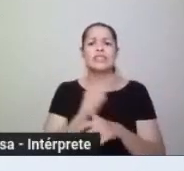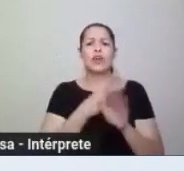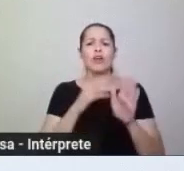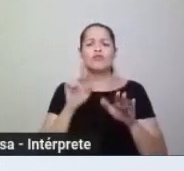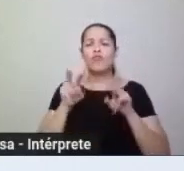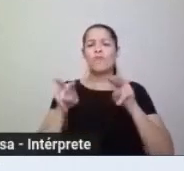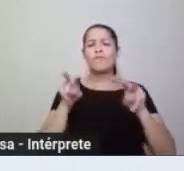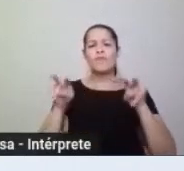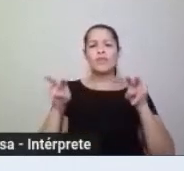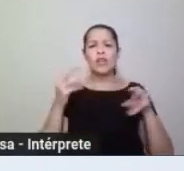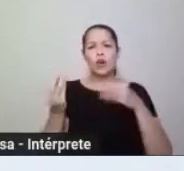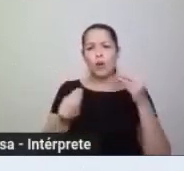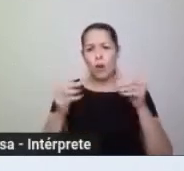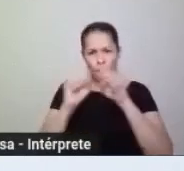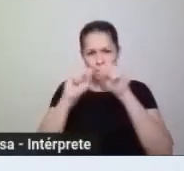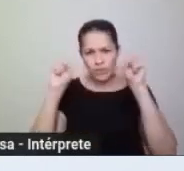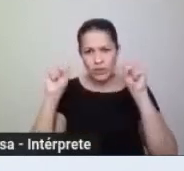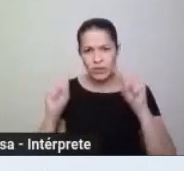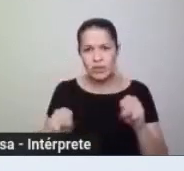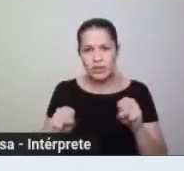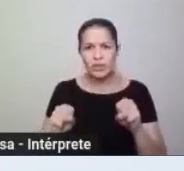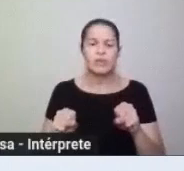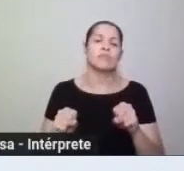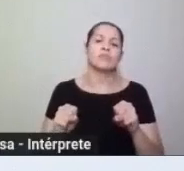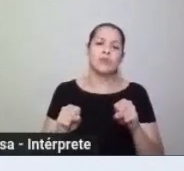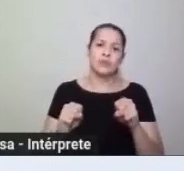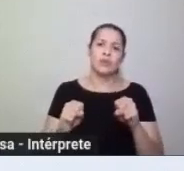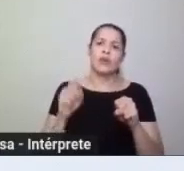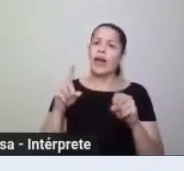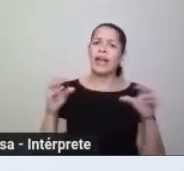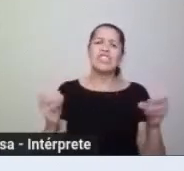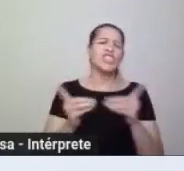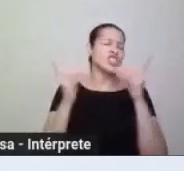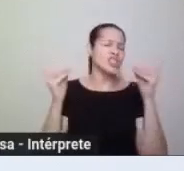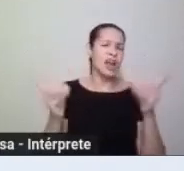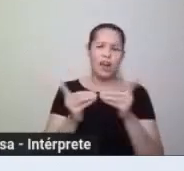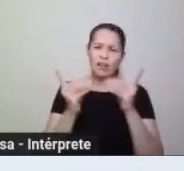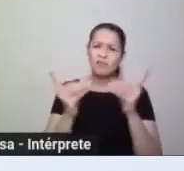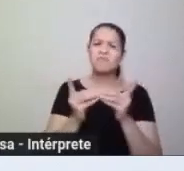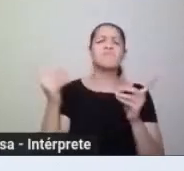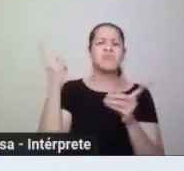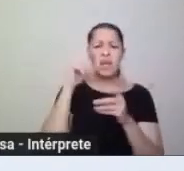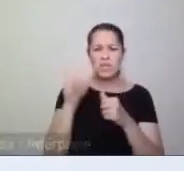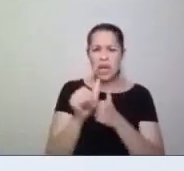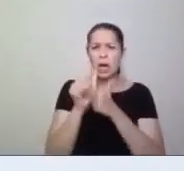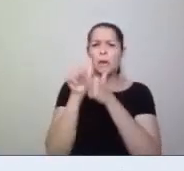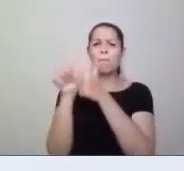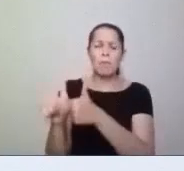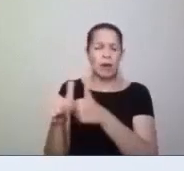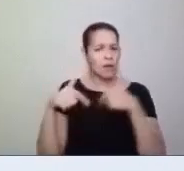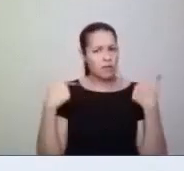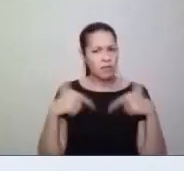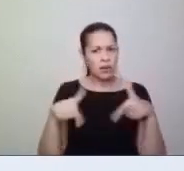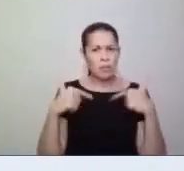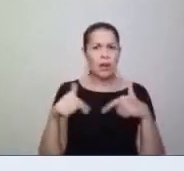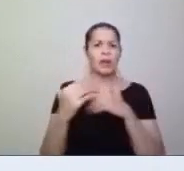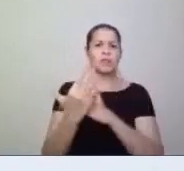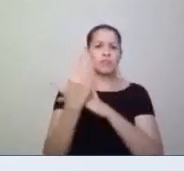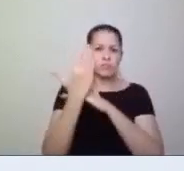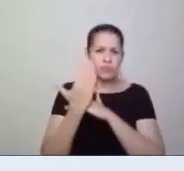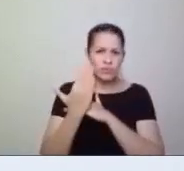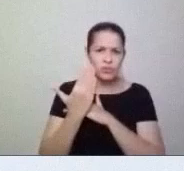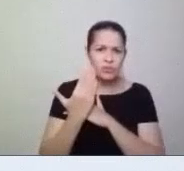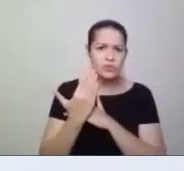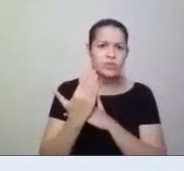que o sistema, ele é muito didático, ele trabalha mesmo para nós aqui.